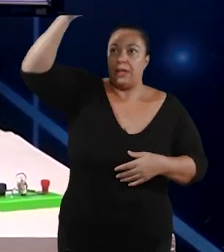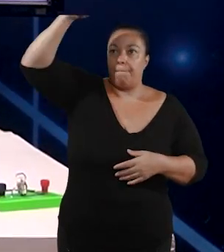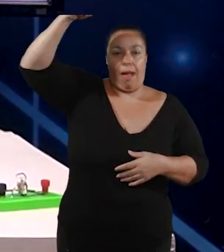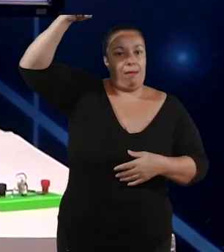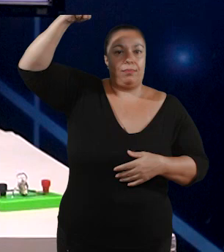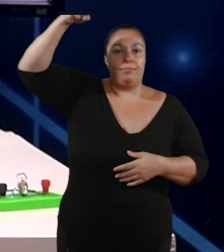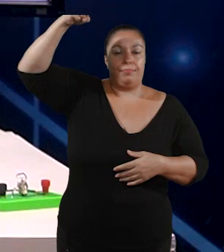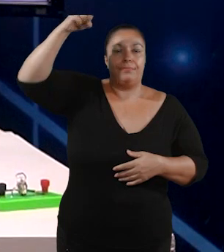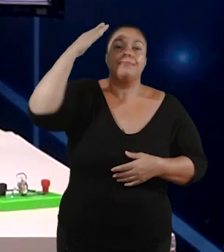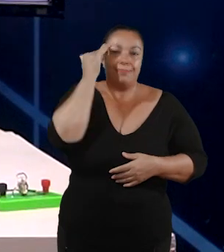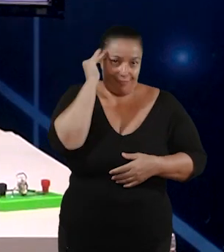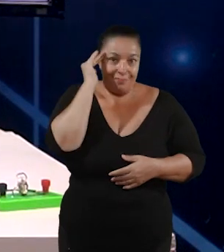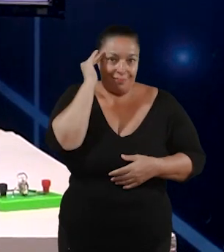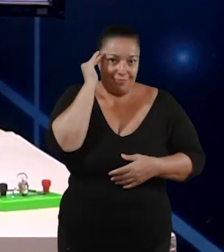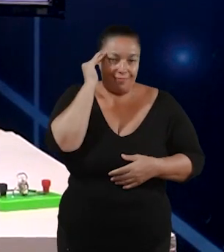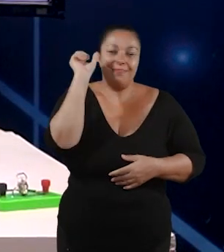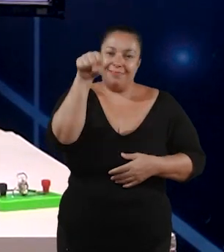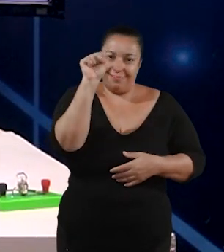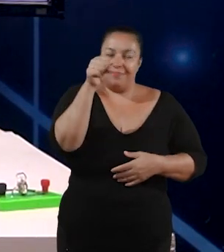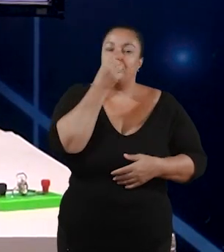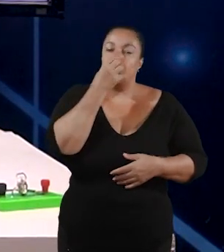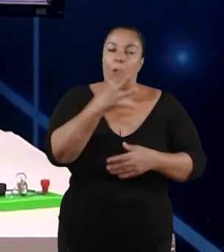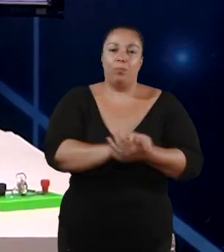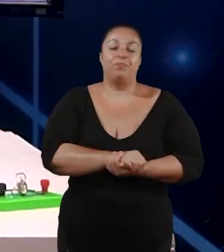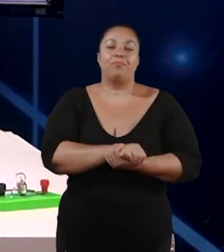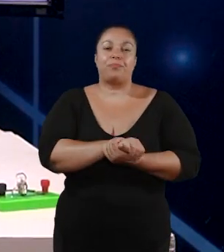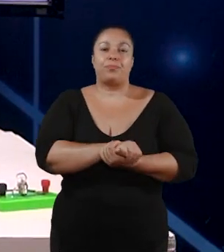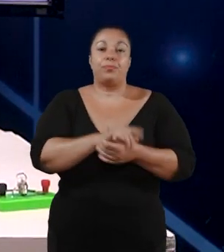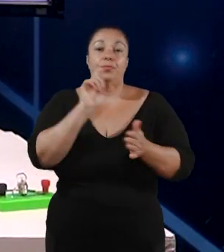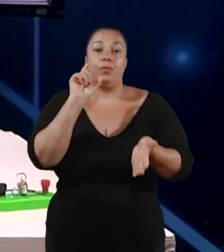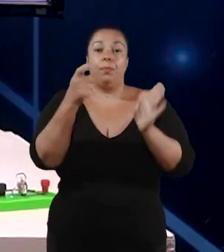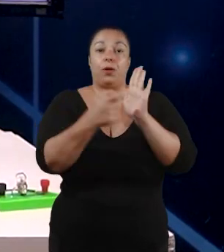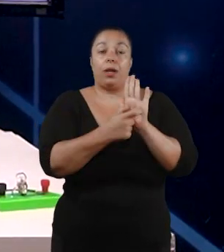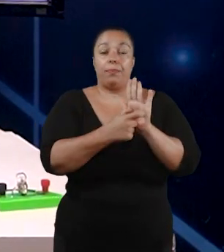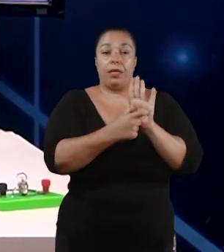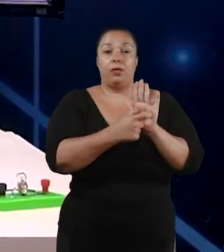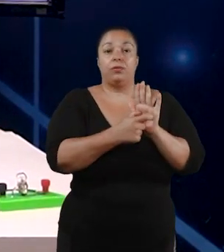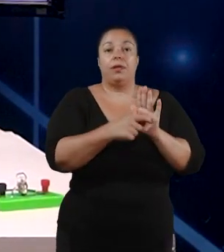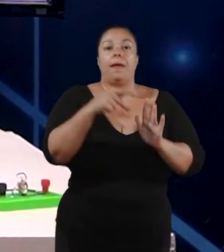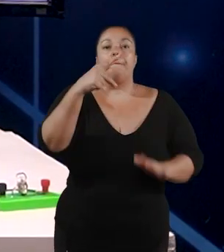Entenderam? Sim? Que bom. De novo, o programinha chama PET,